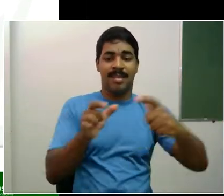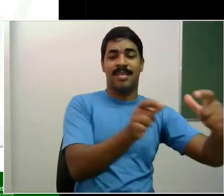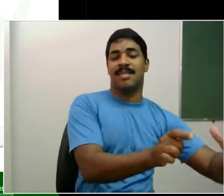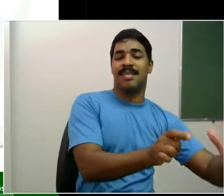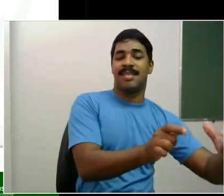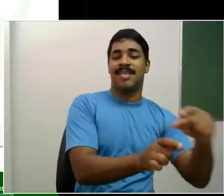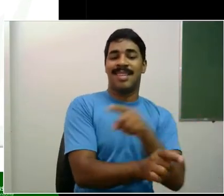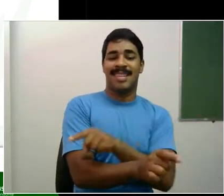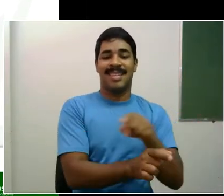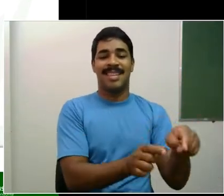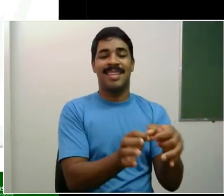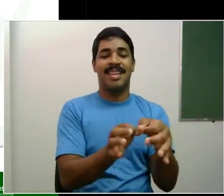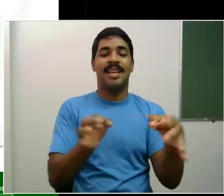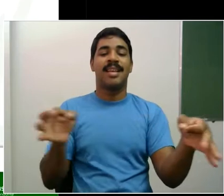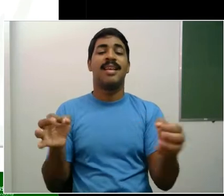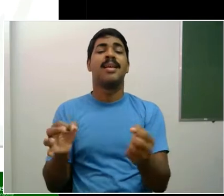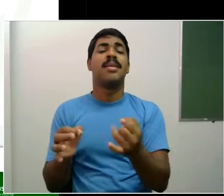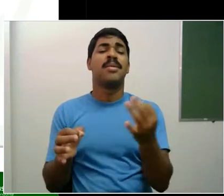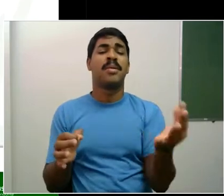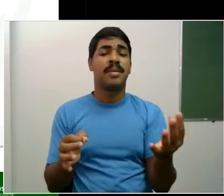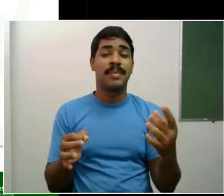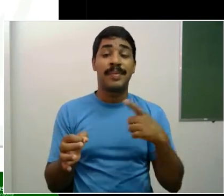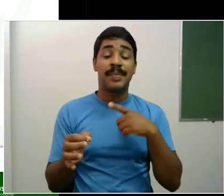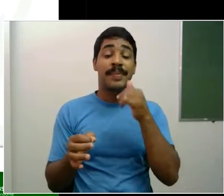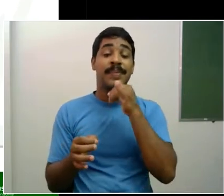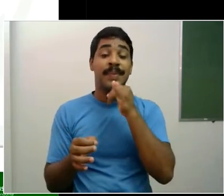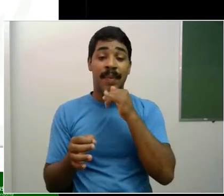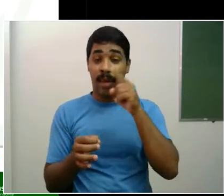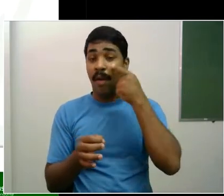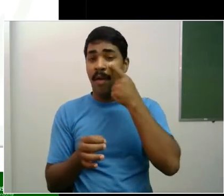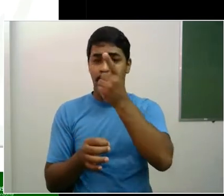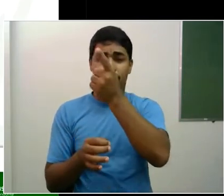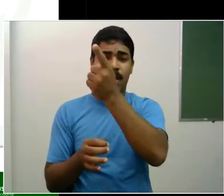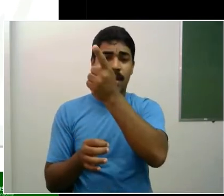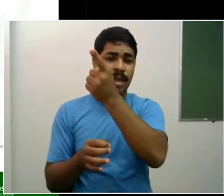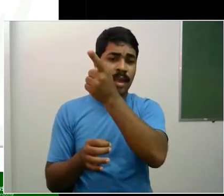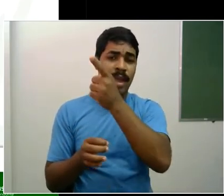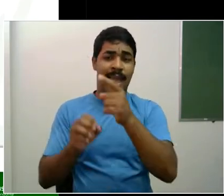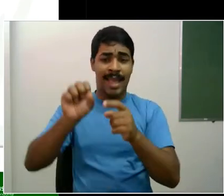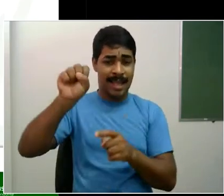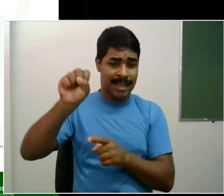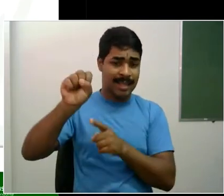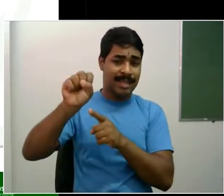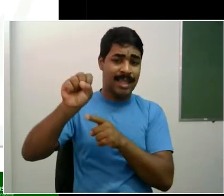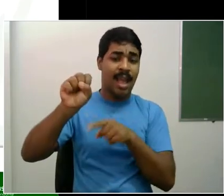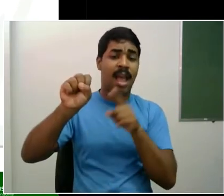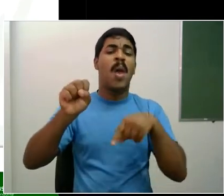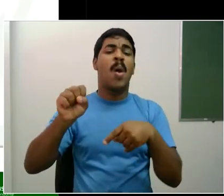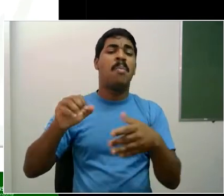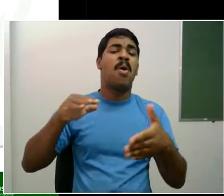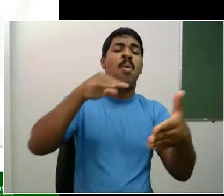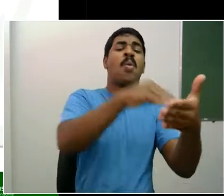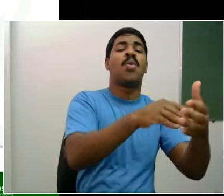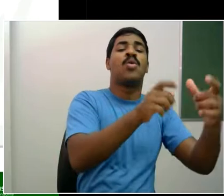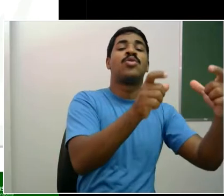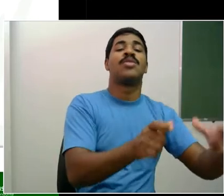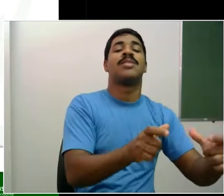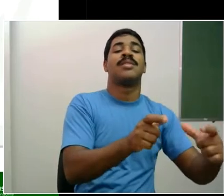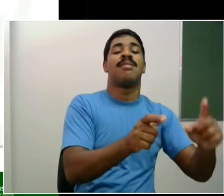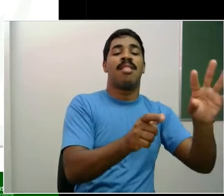A gente tem o S, no qual a gente costuma chamar de posição final, e o S0, que nós chamamos